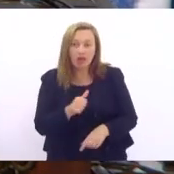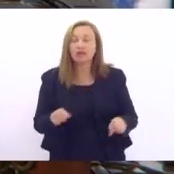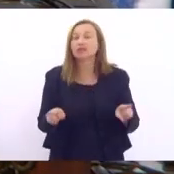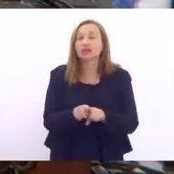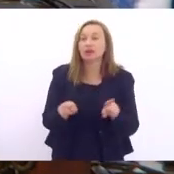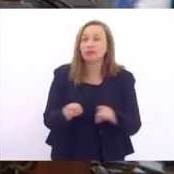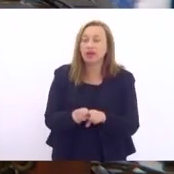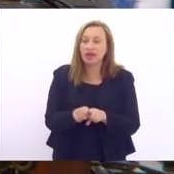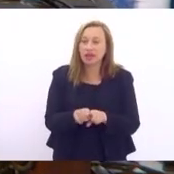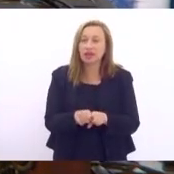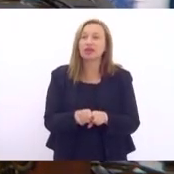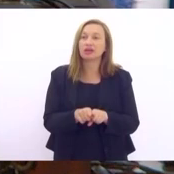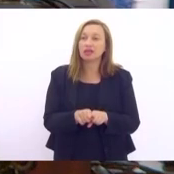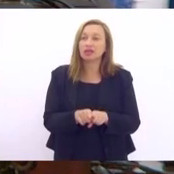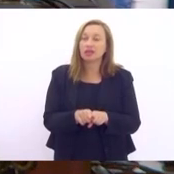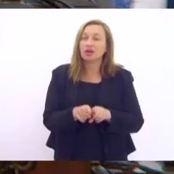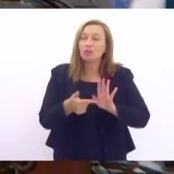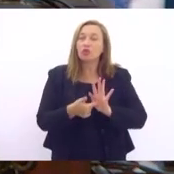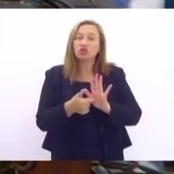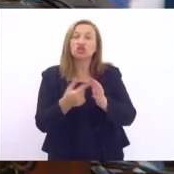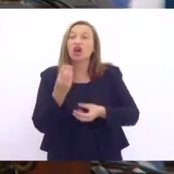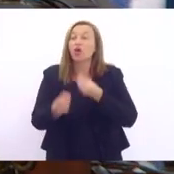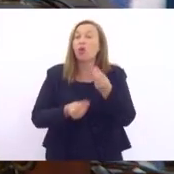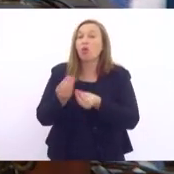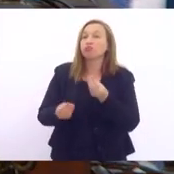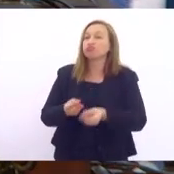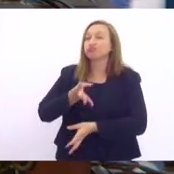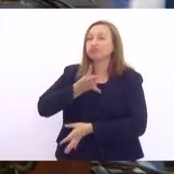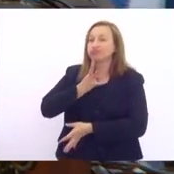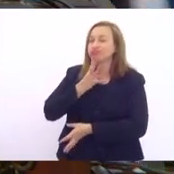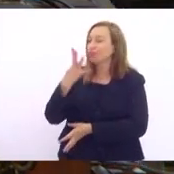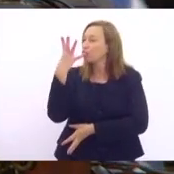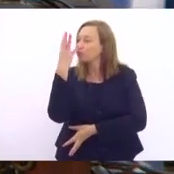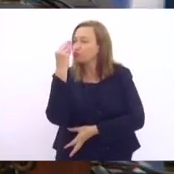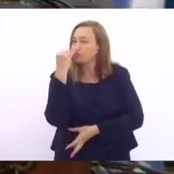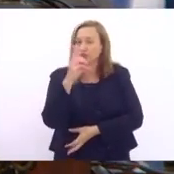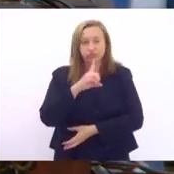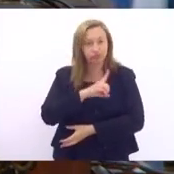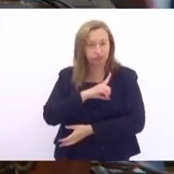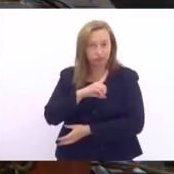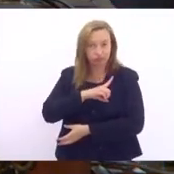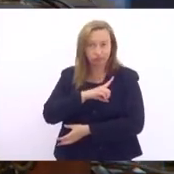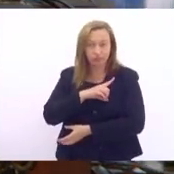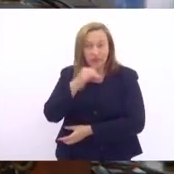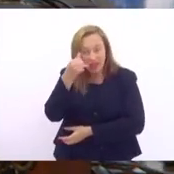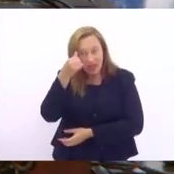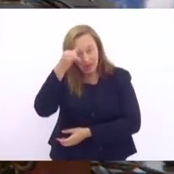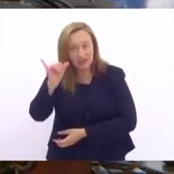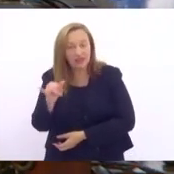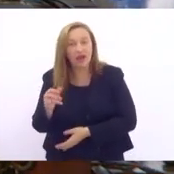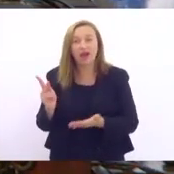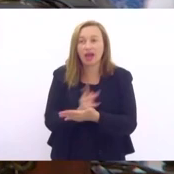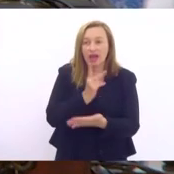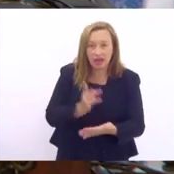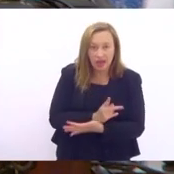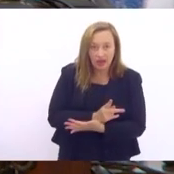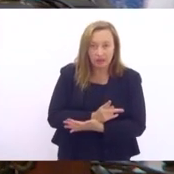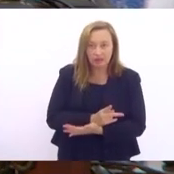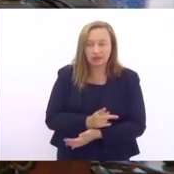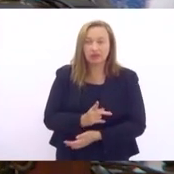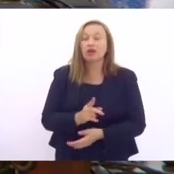os reconhecimentos fotográficos nas delegacias para evitar erros, como a detenção de pessoas